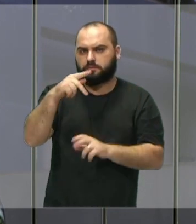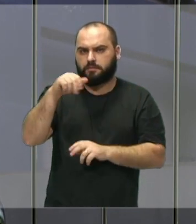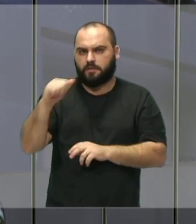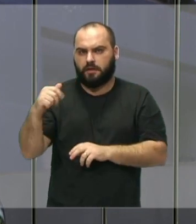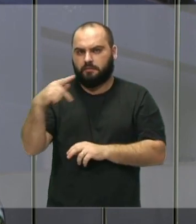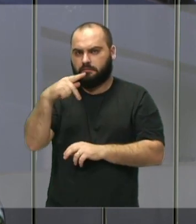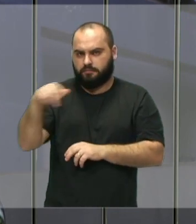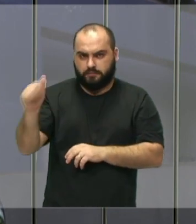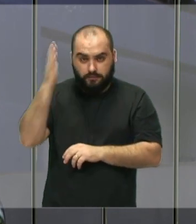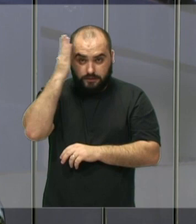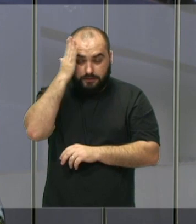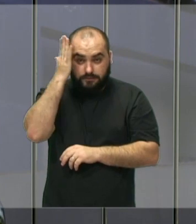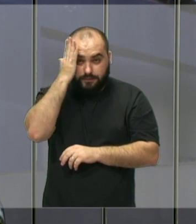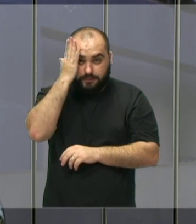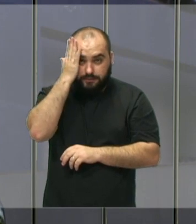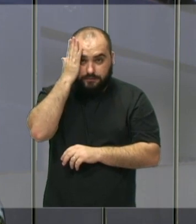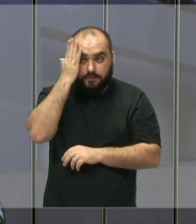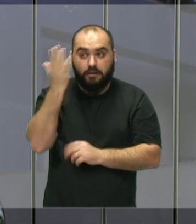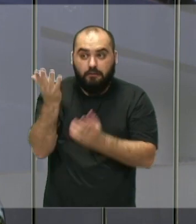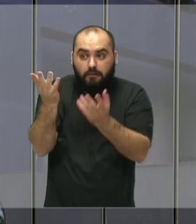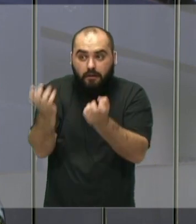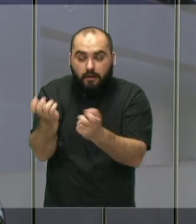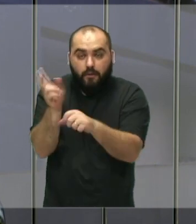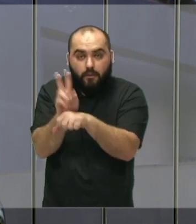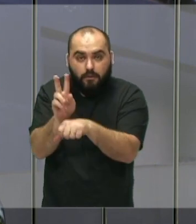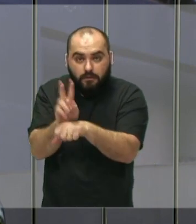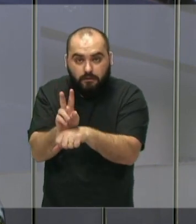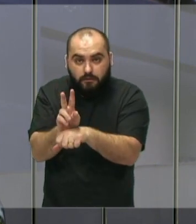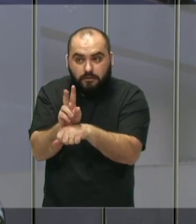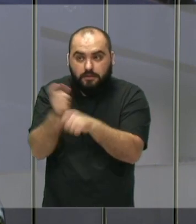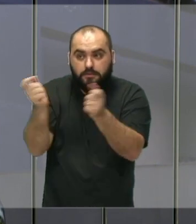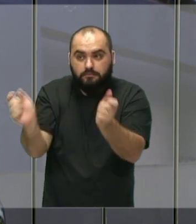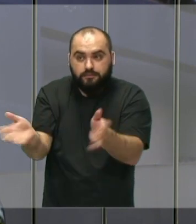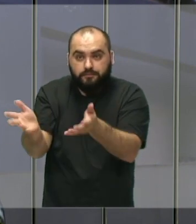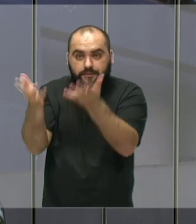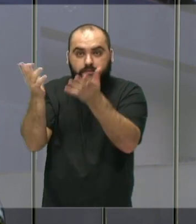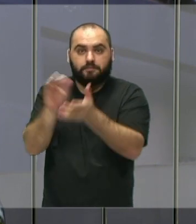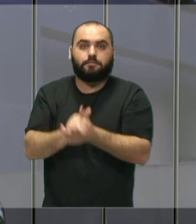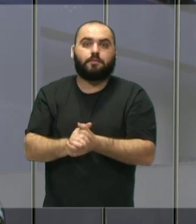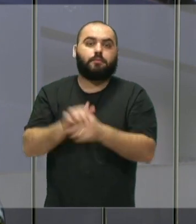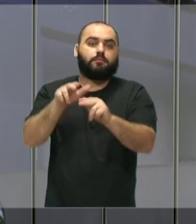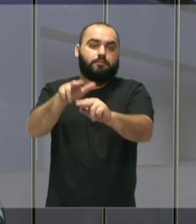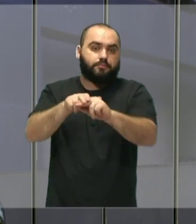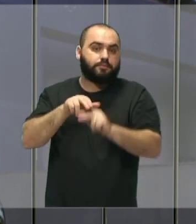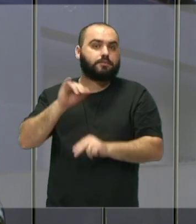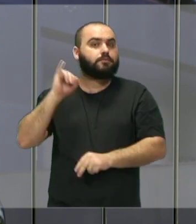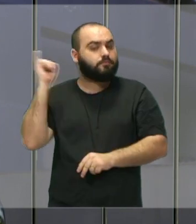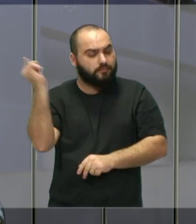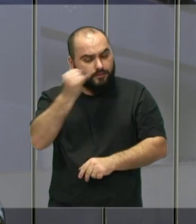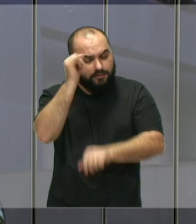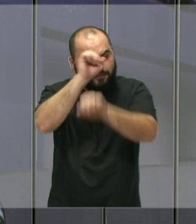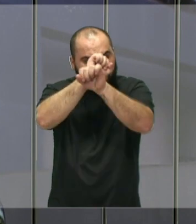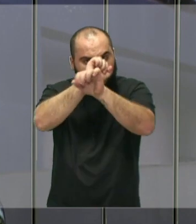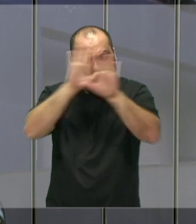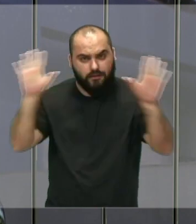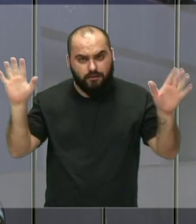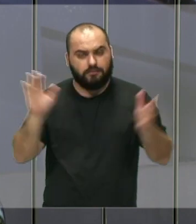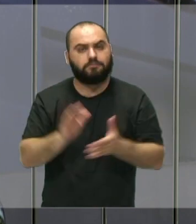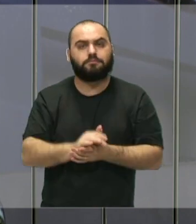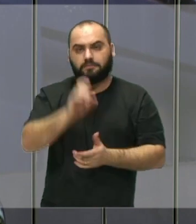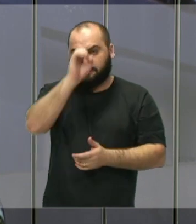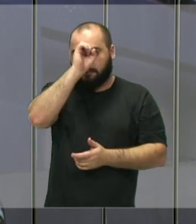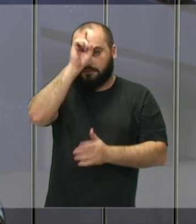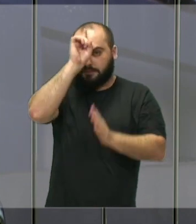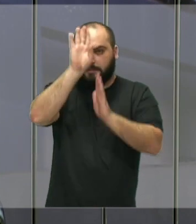Papa, ele quer a prevenção, ele estimula a prevenção. Então, isso é muito importante deixar claro, né? O Marieta